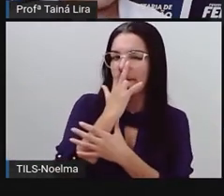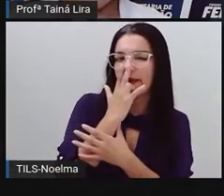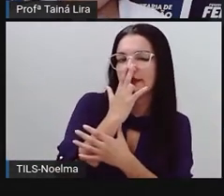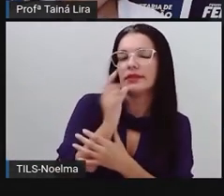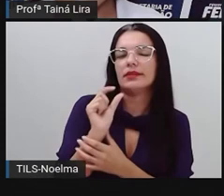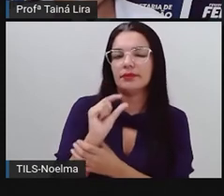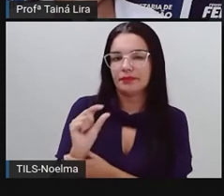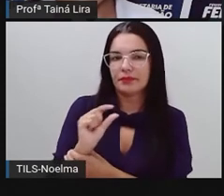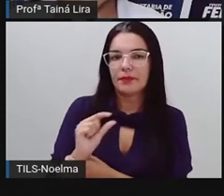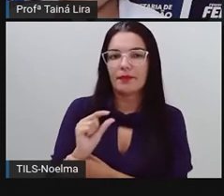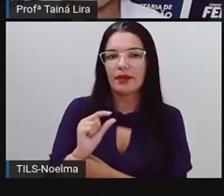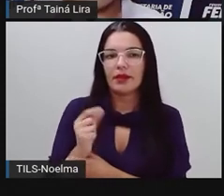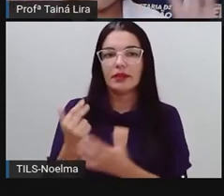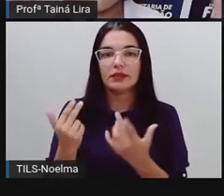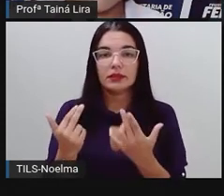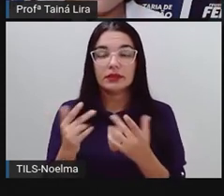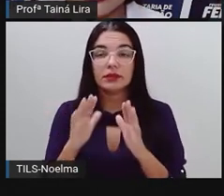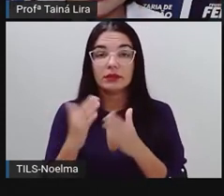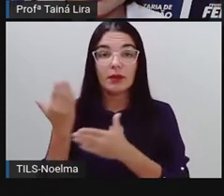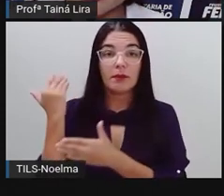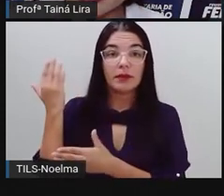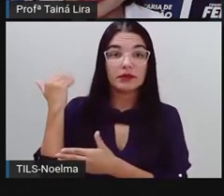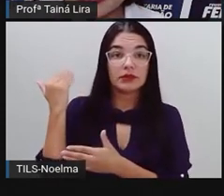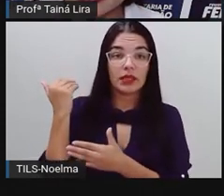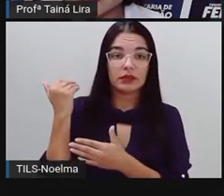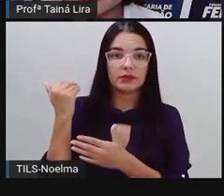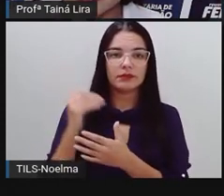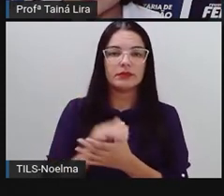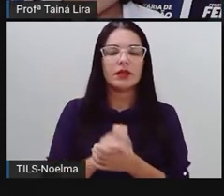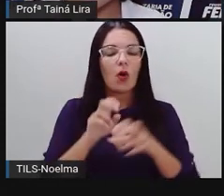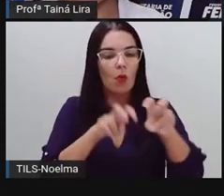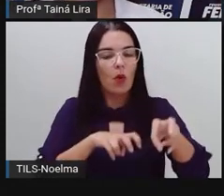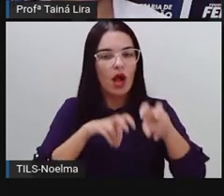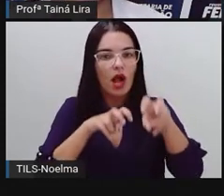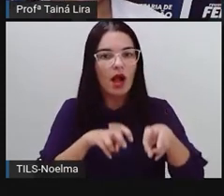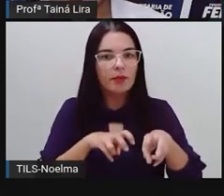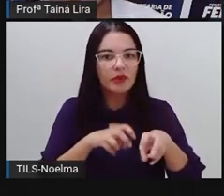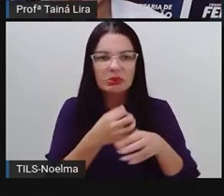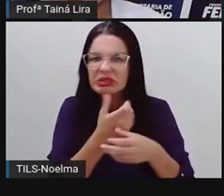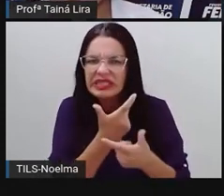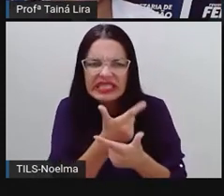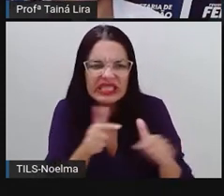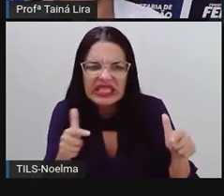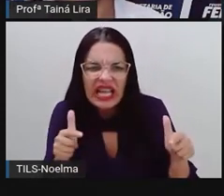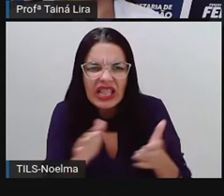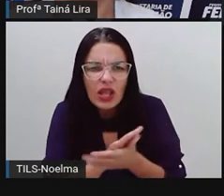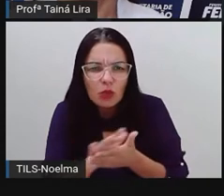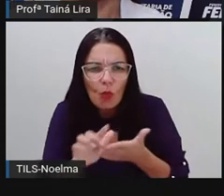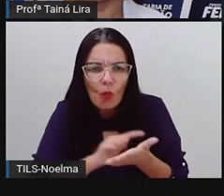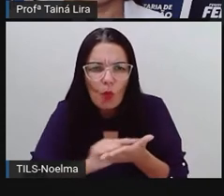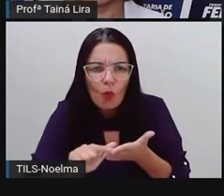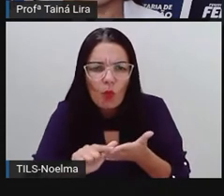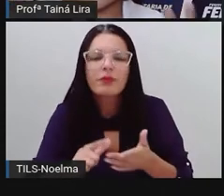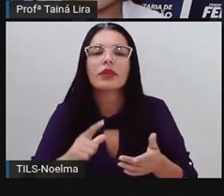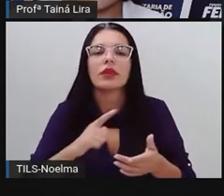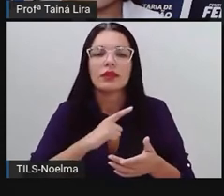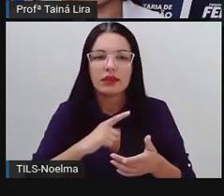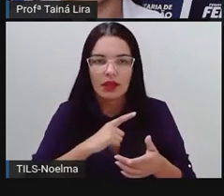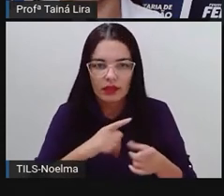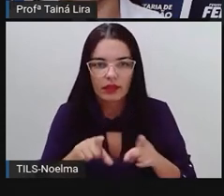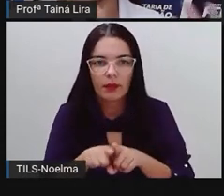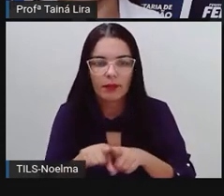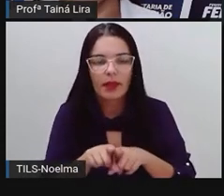é como eu falei lá no início não quer dizer que no campo não tem nada tá mas é que a gente está tratando também de